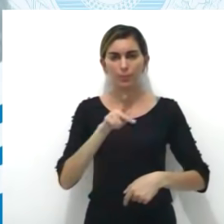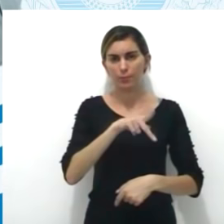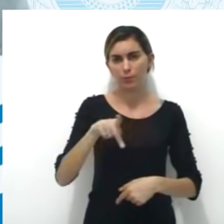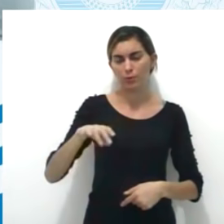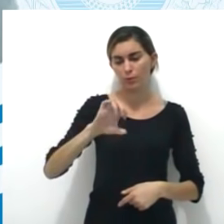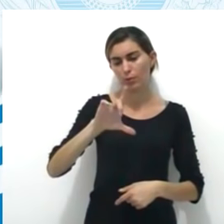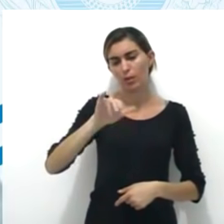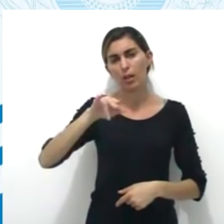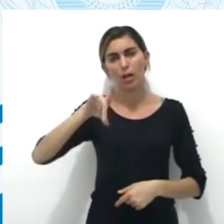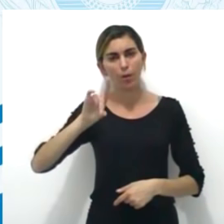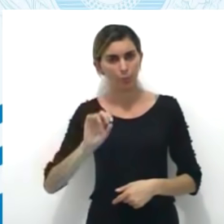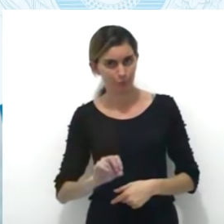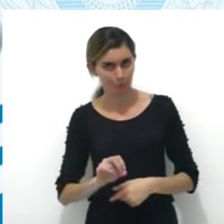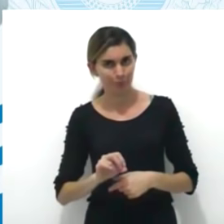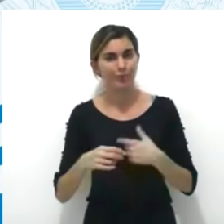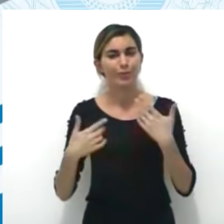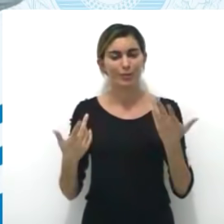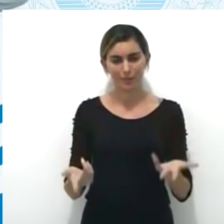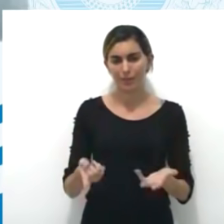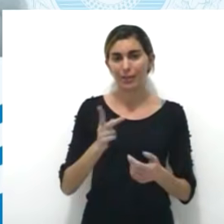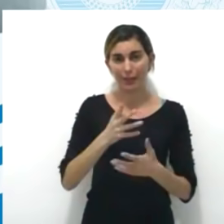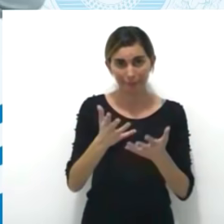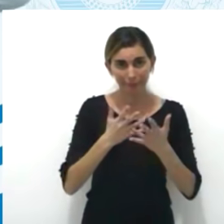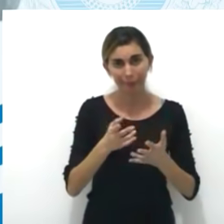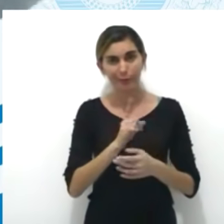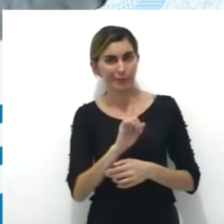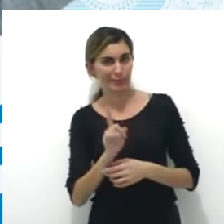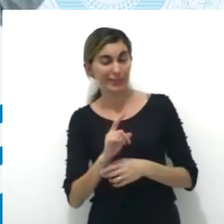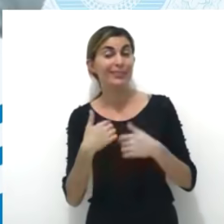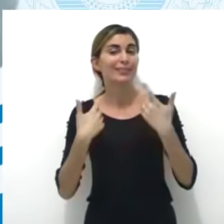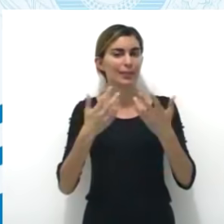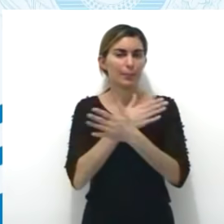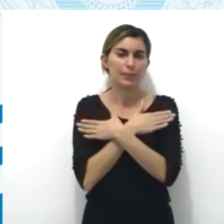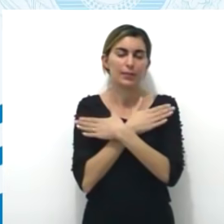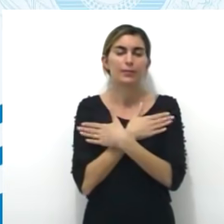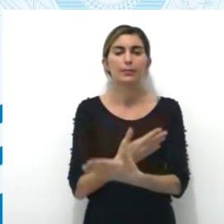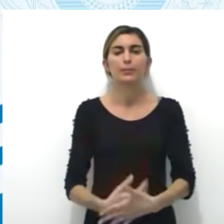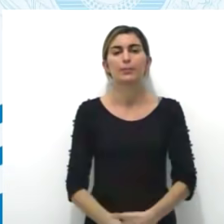Aqui é o professor Cláudio Nascimento, o professor Queres ou não Queres. Um grande abraço.